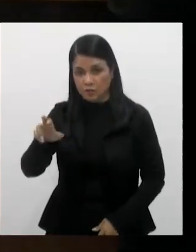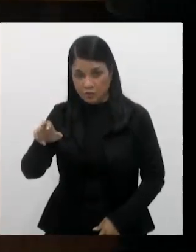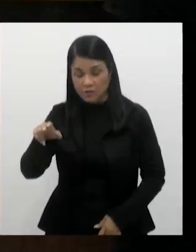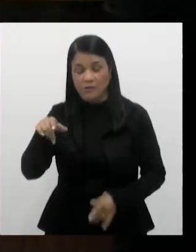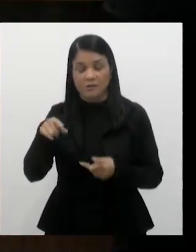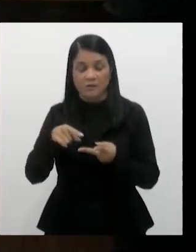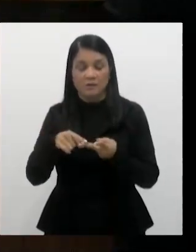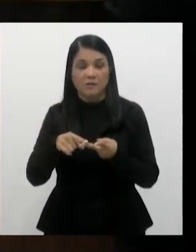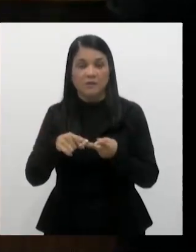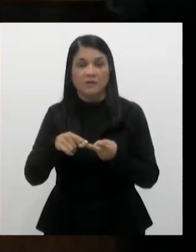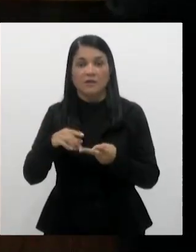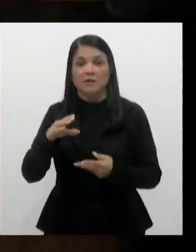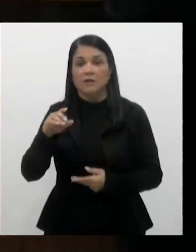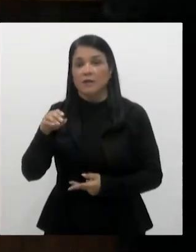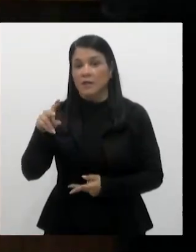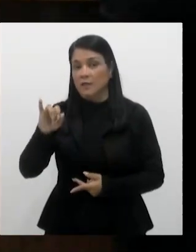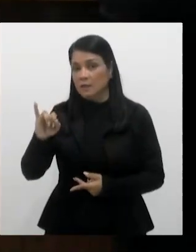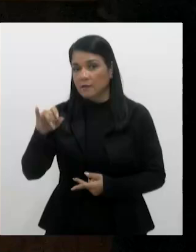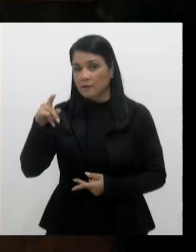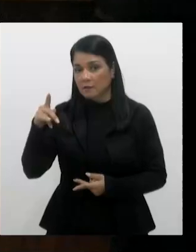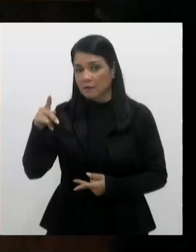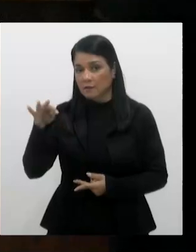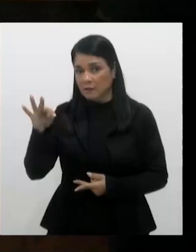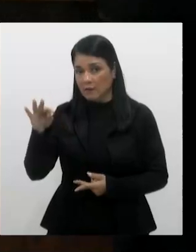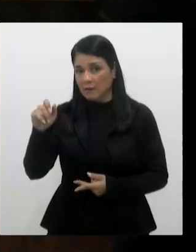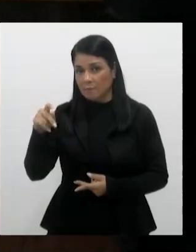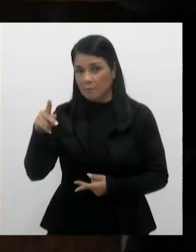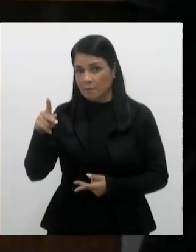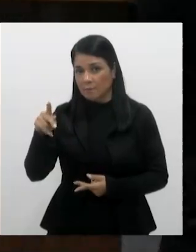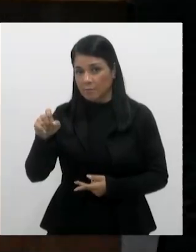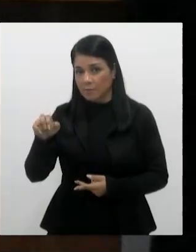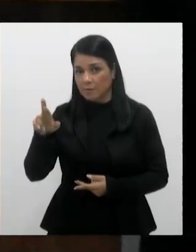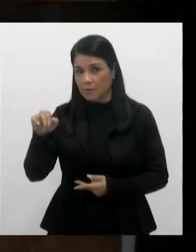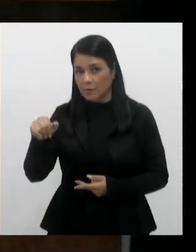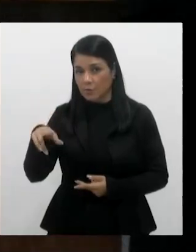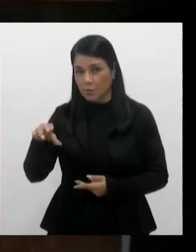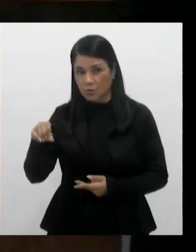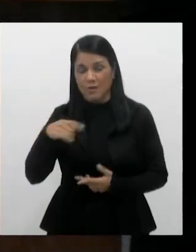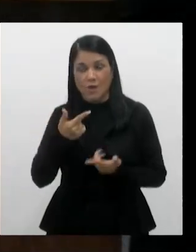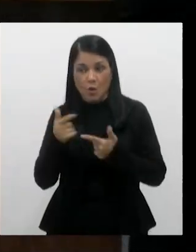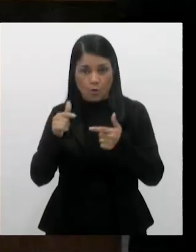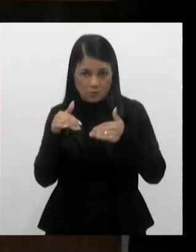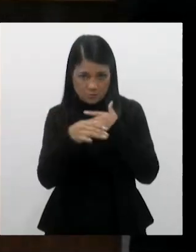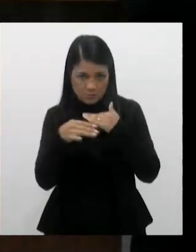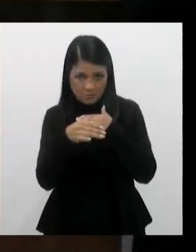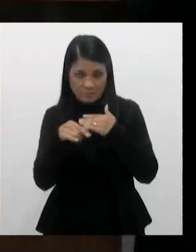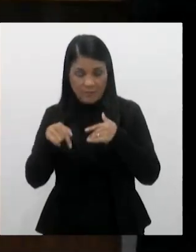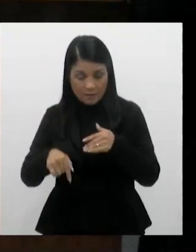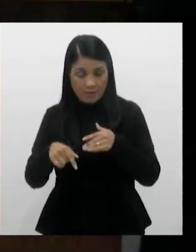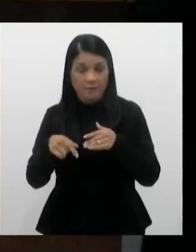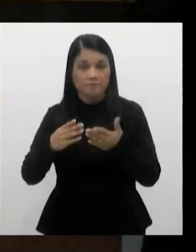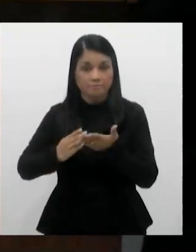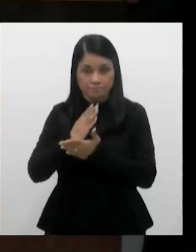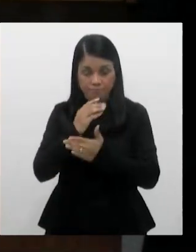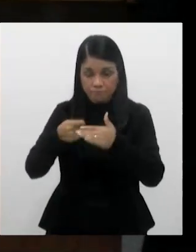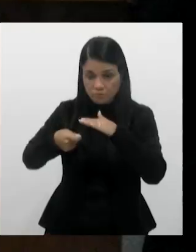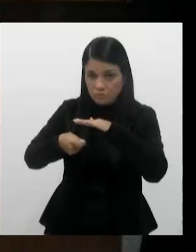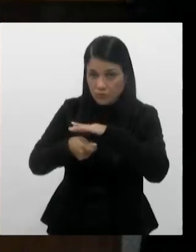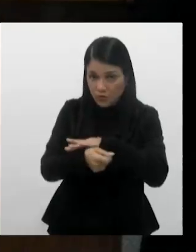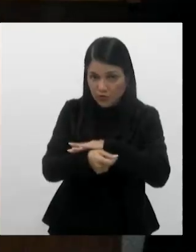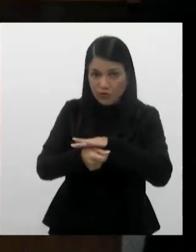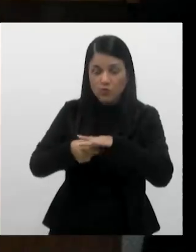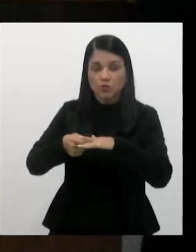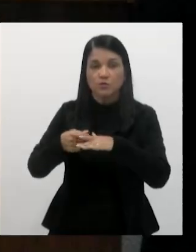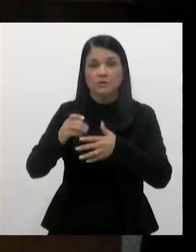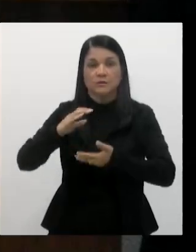e tantas outras, minha solidariedade. Senhor presidente, essa casa aprovou o Fundo da Defesa Civil,